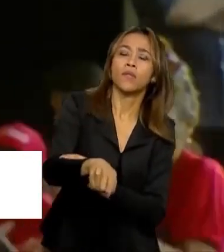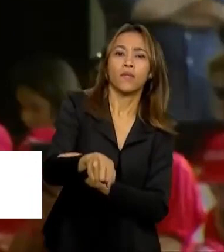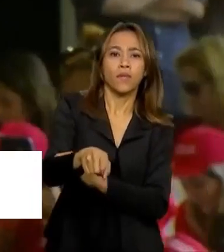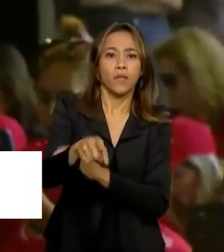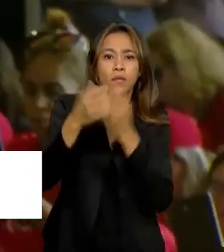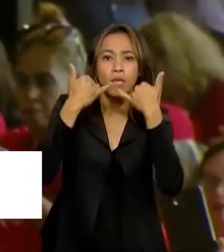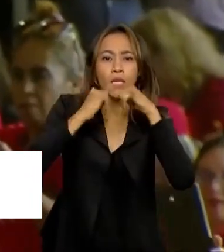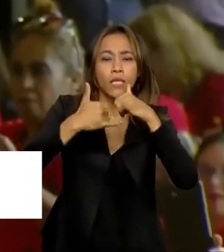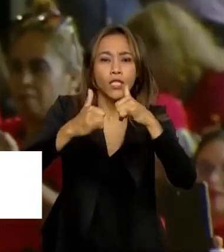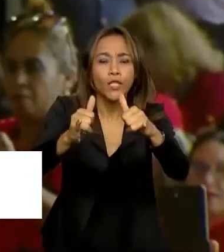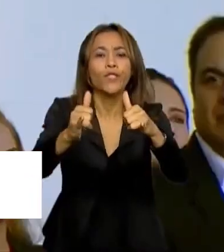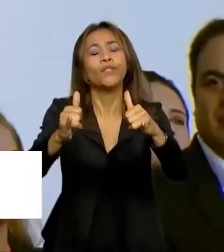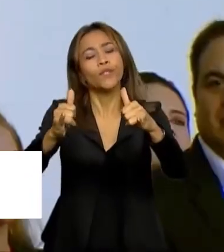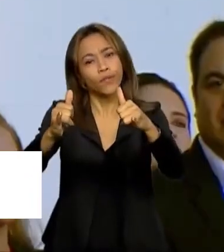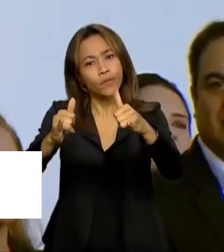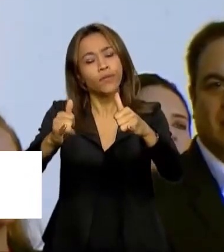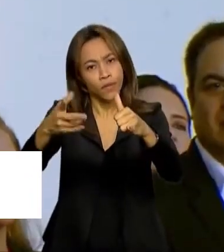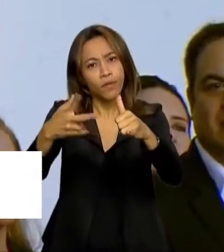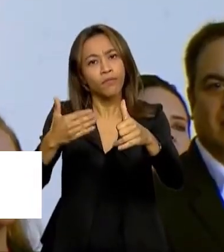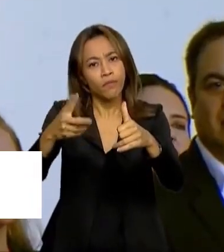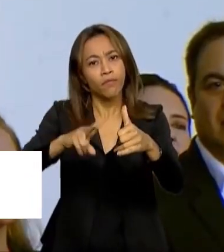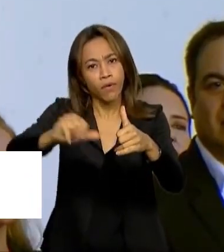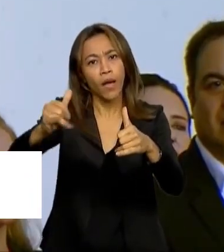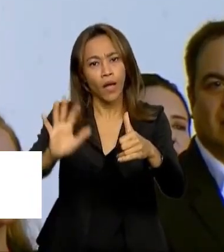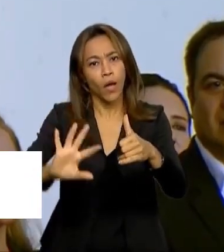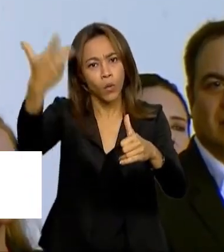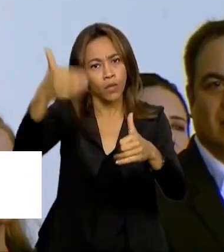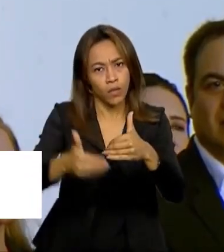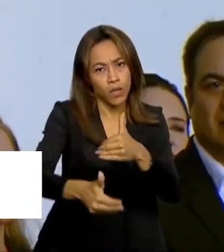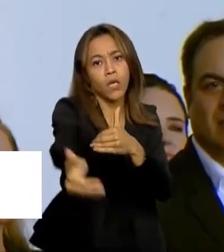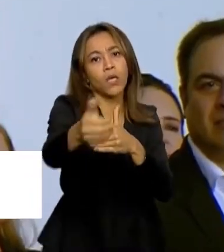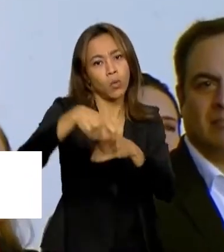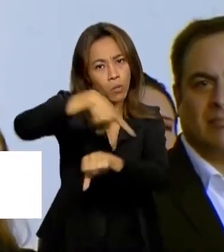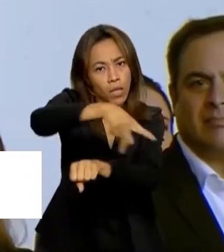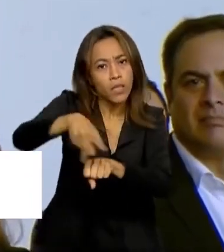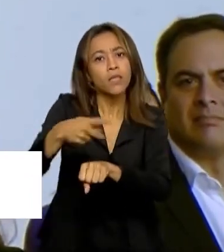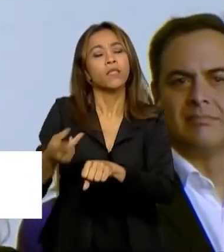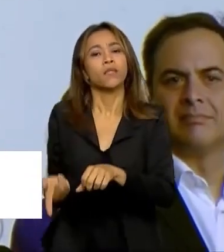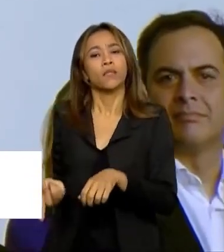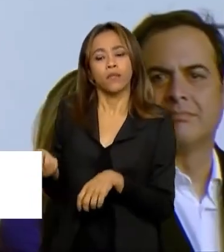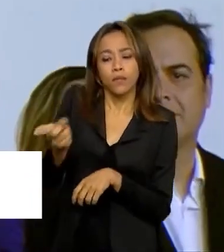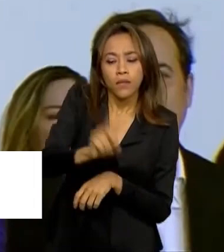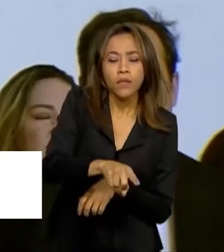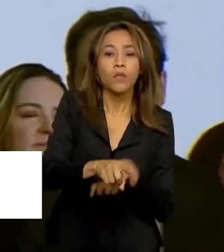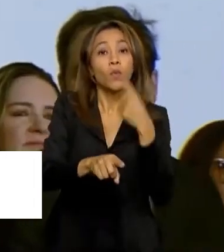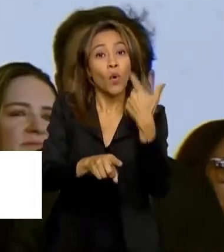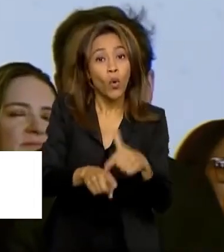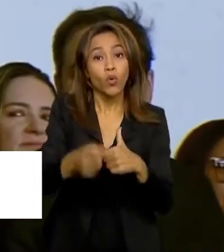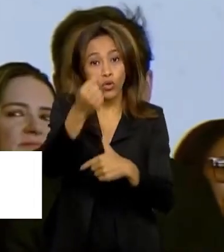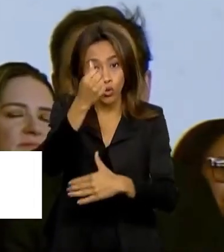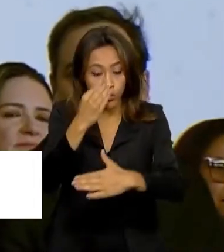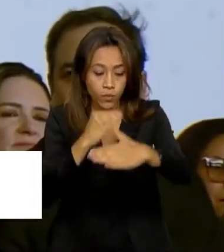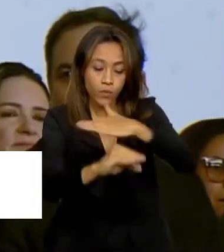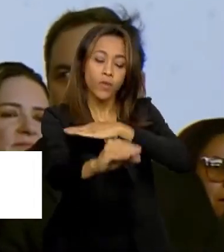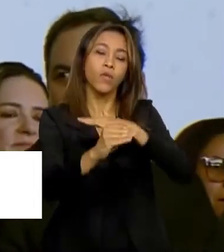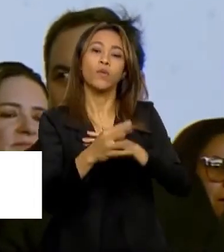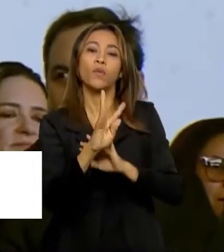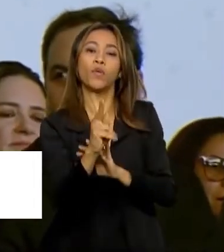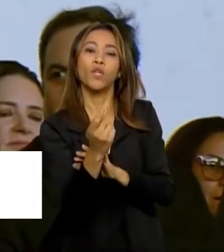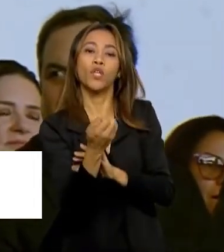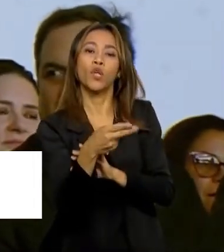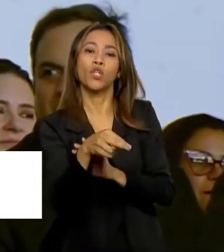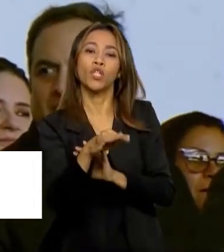que vai ser produzida nesse país, para investir muito no hidrogênio verde. na energia